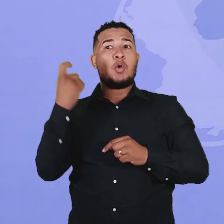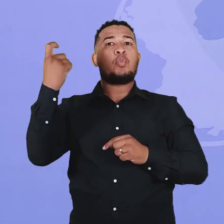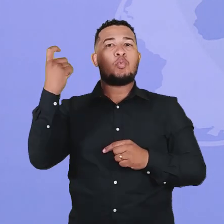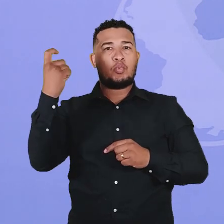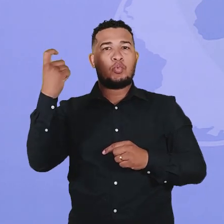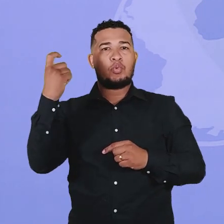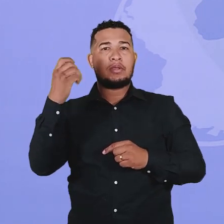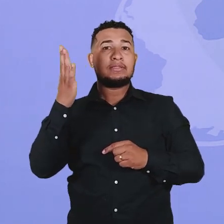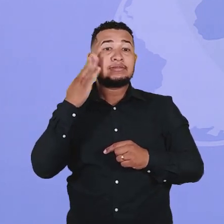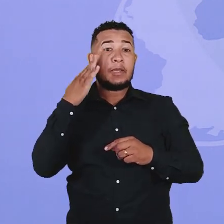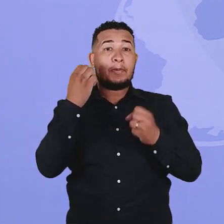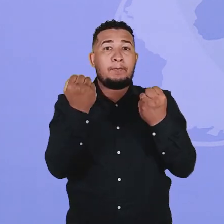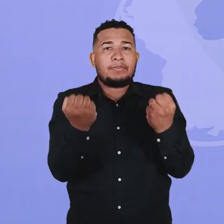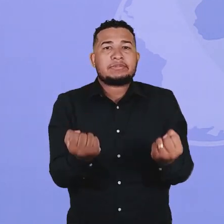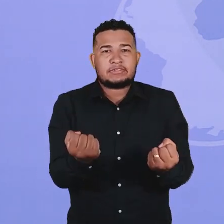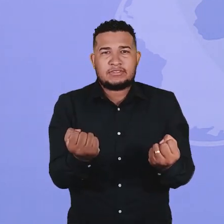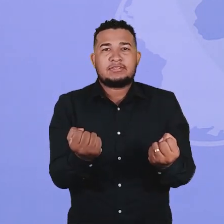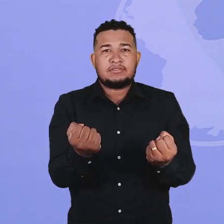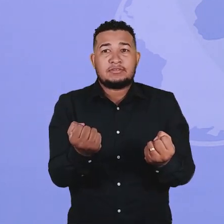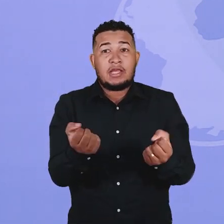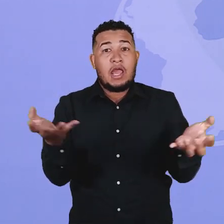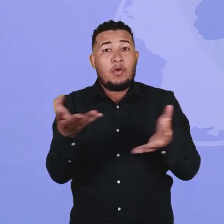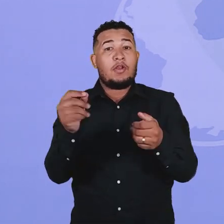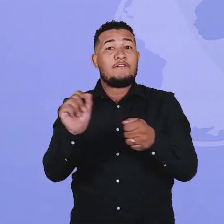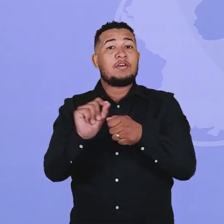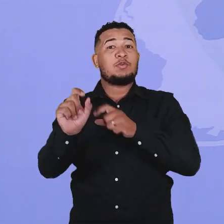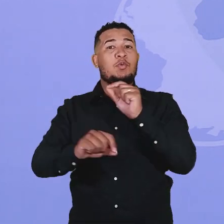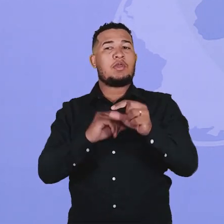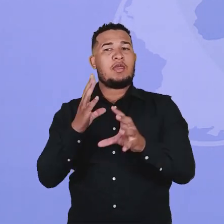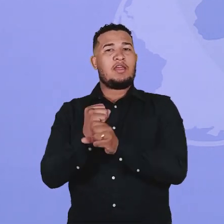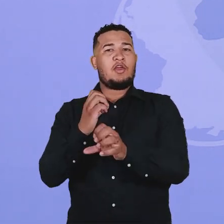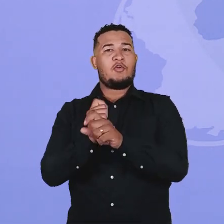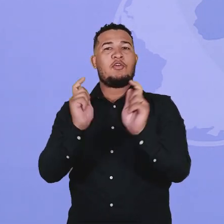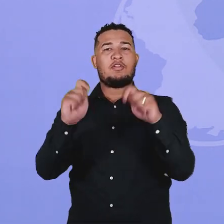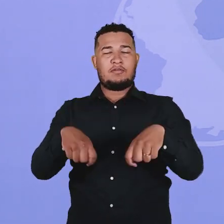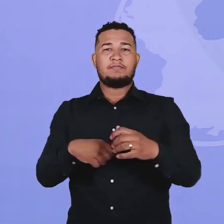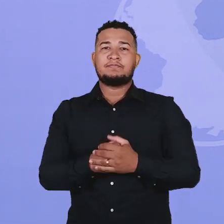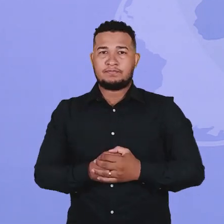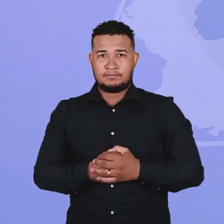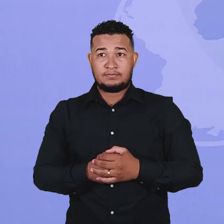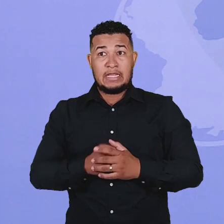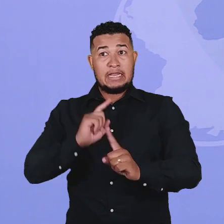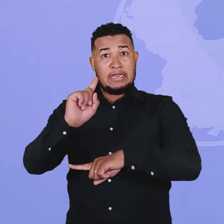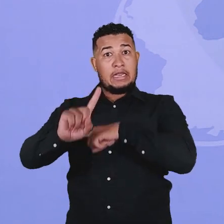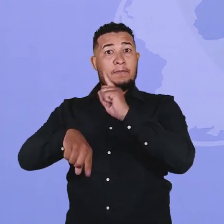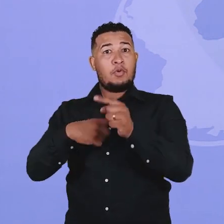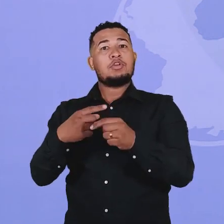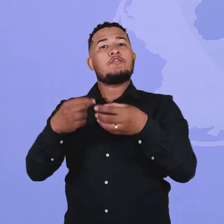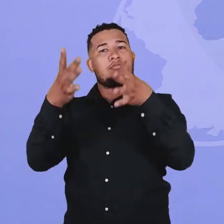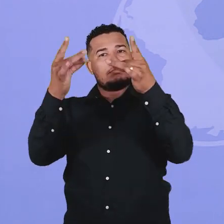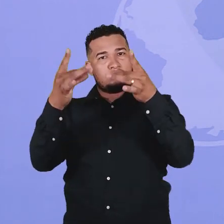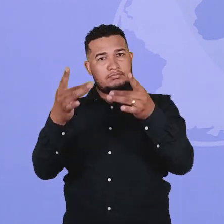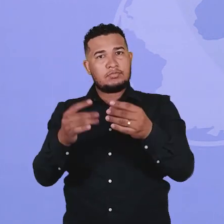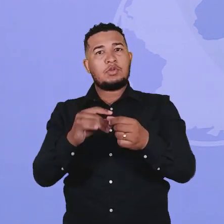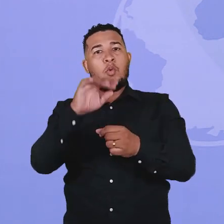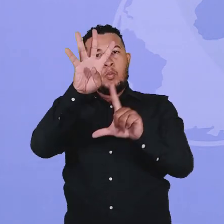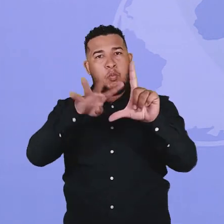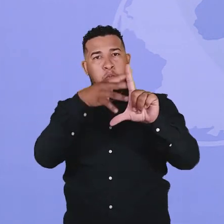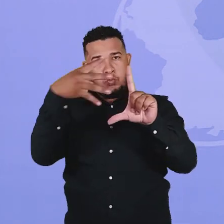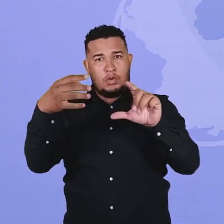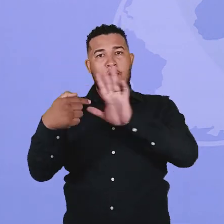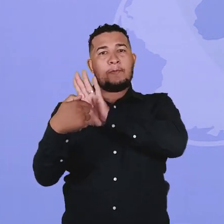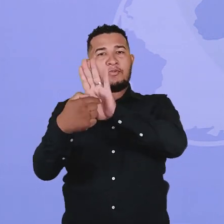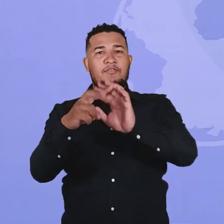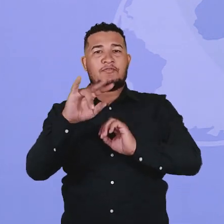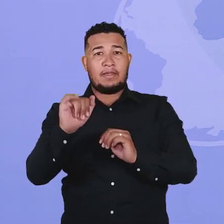sabe a sua altura, se você já sabe o seu peso, agora você tem a condição de fazer esse cálculo. Depois eu vou estar passando para você um quadro que a